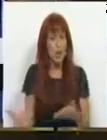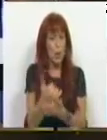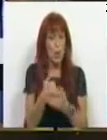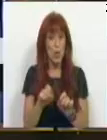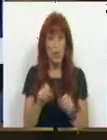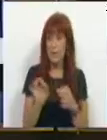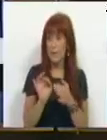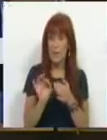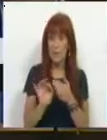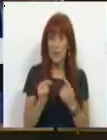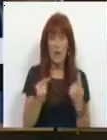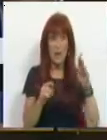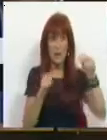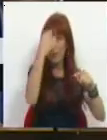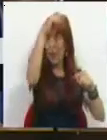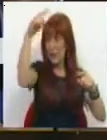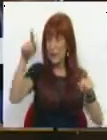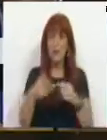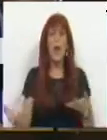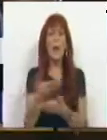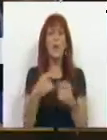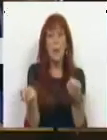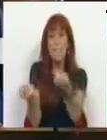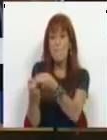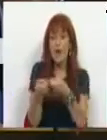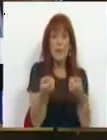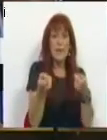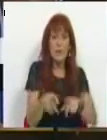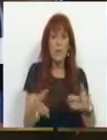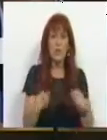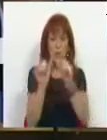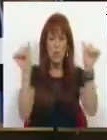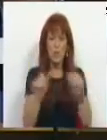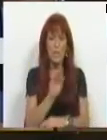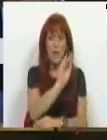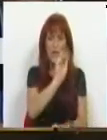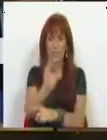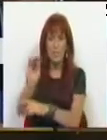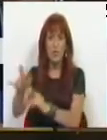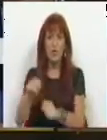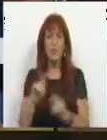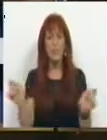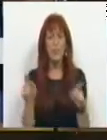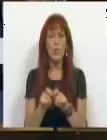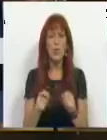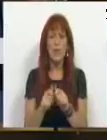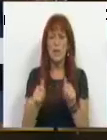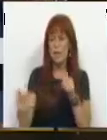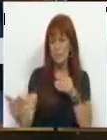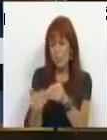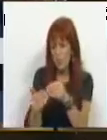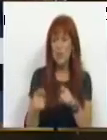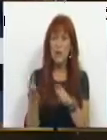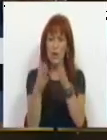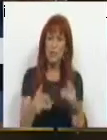recursos específicos de cada local e das relações de proximidade. Um sistema alimentar promotor de distâncias curtas